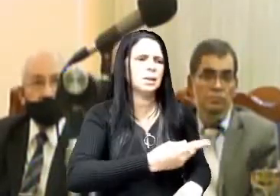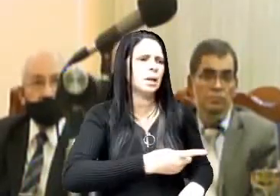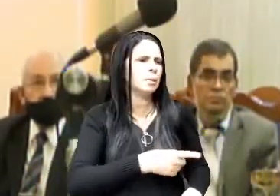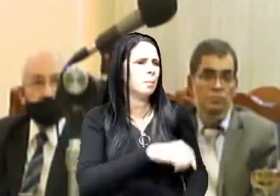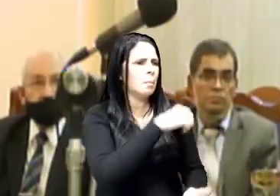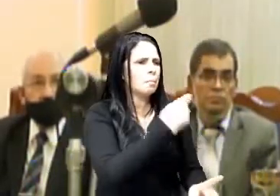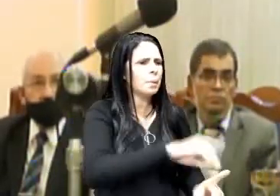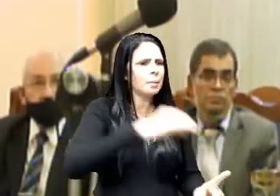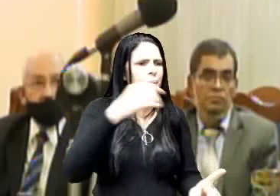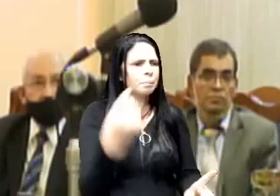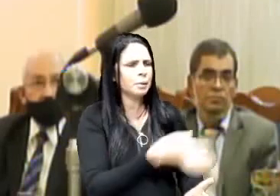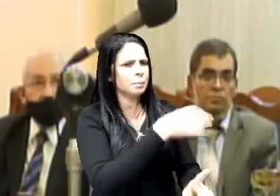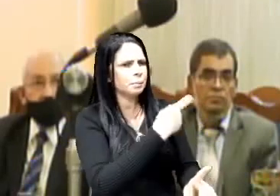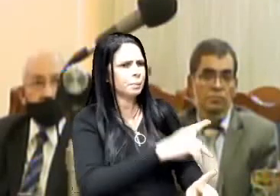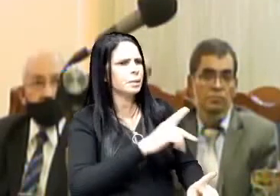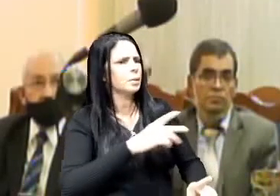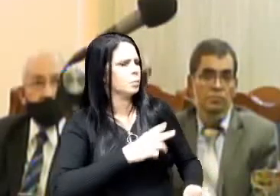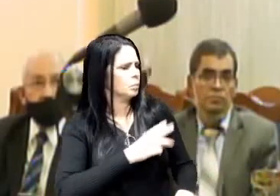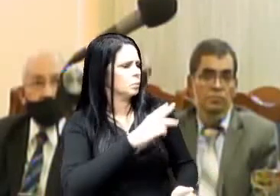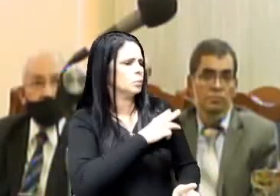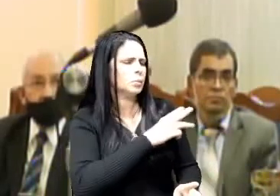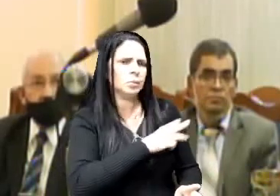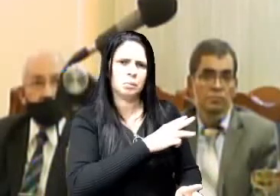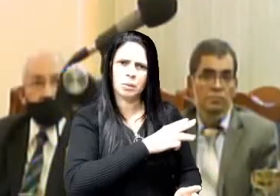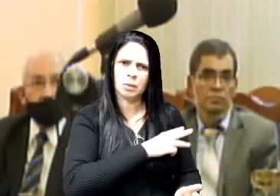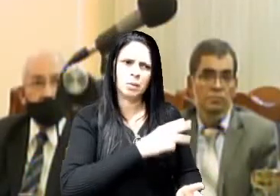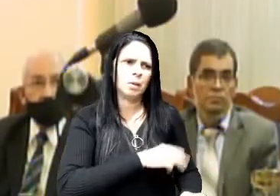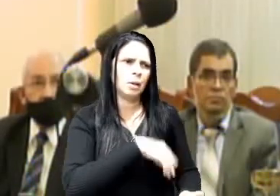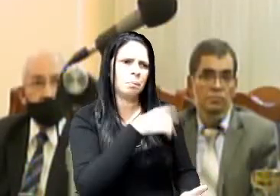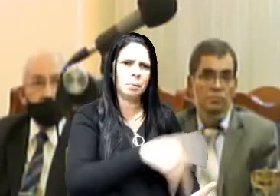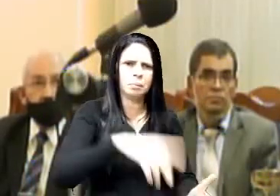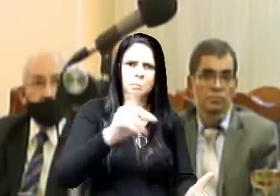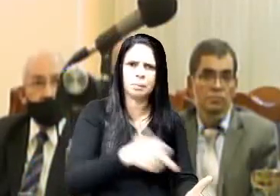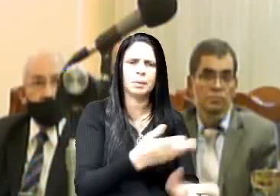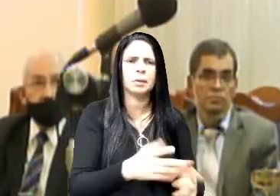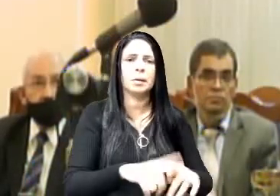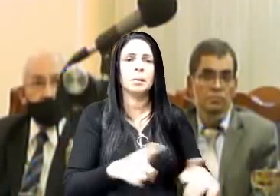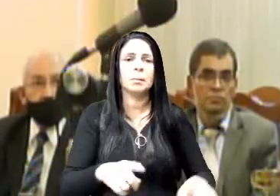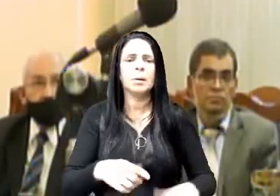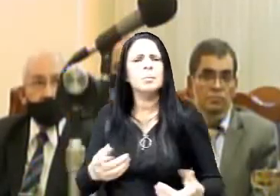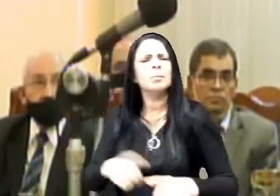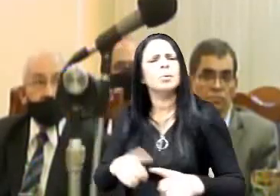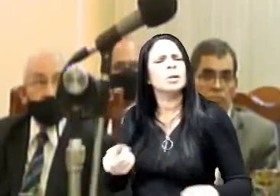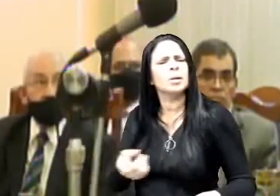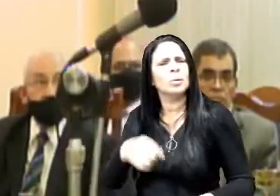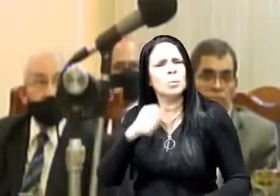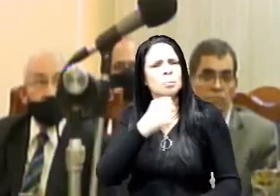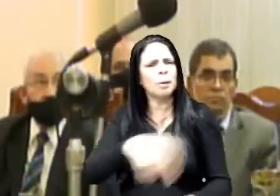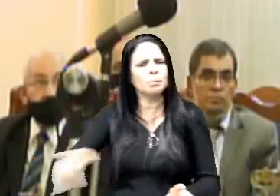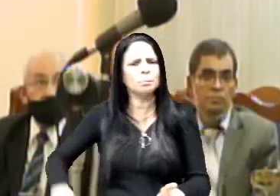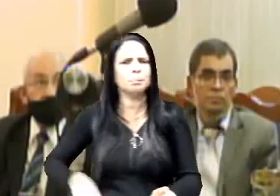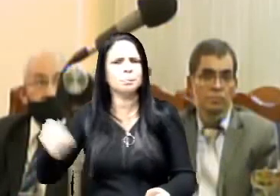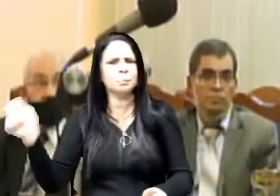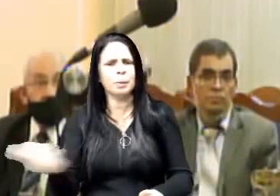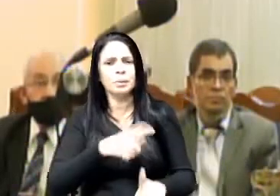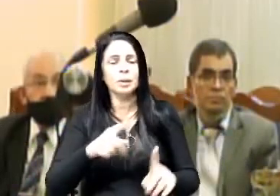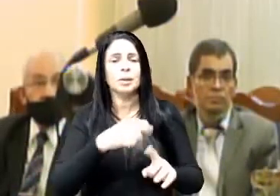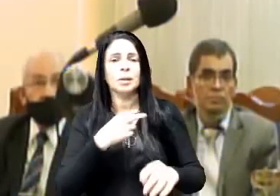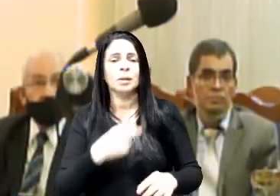Com chicote, quem açoitavam eram os judeus. E só podia dar 40